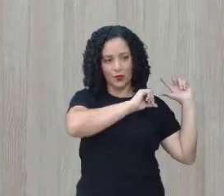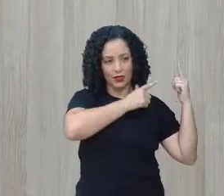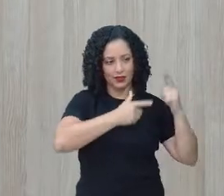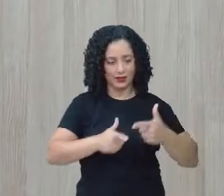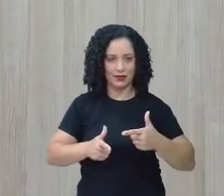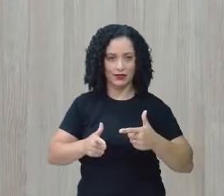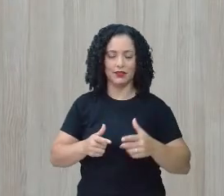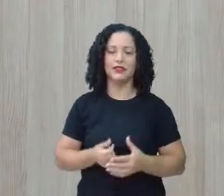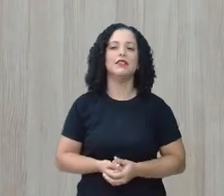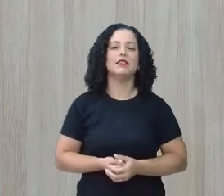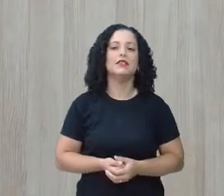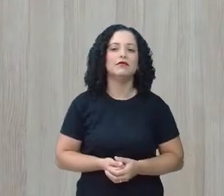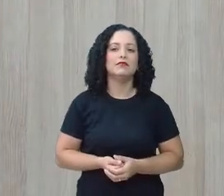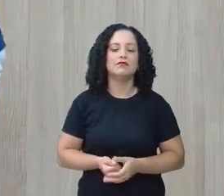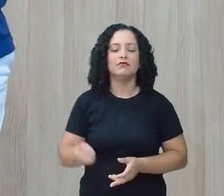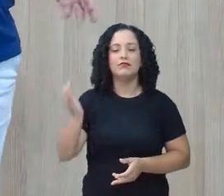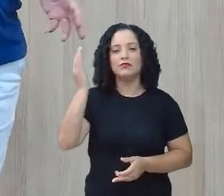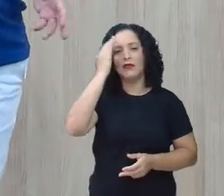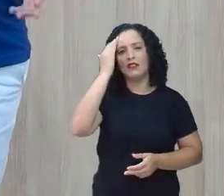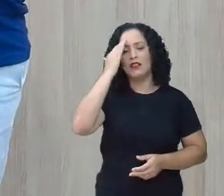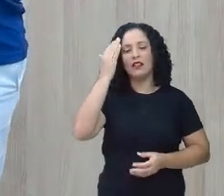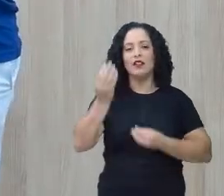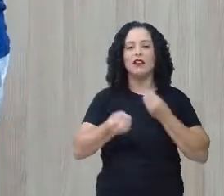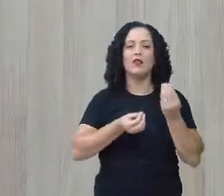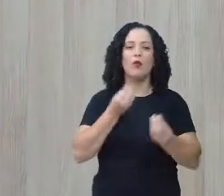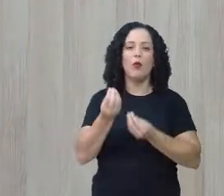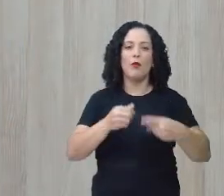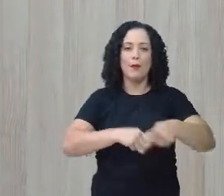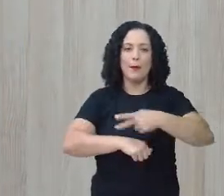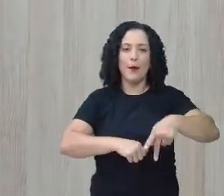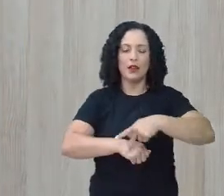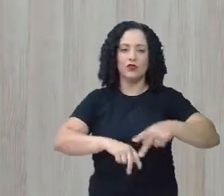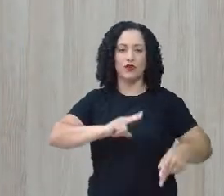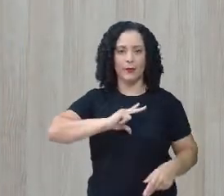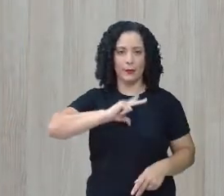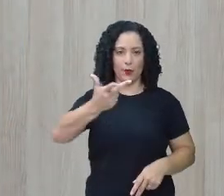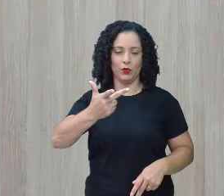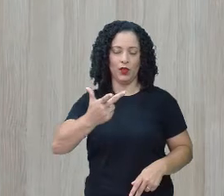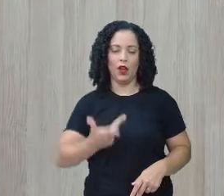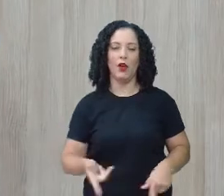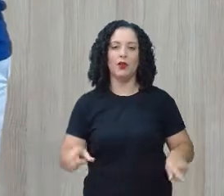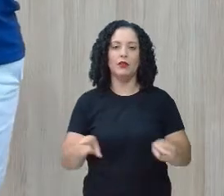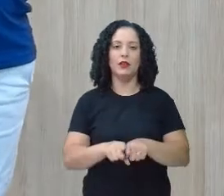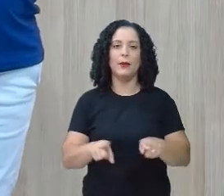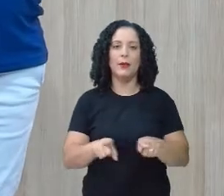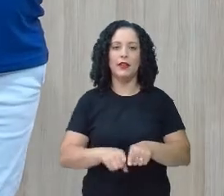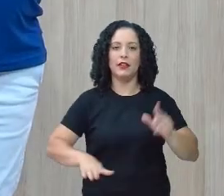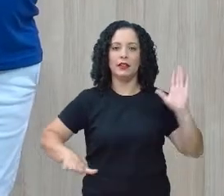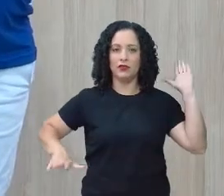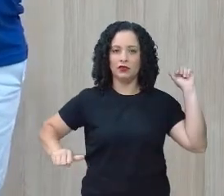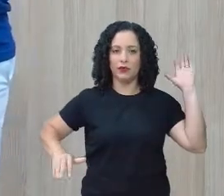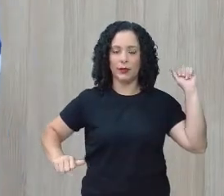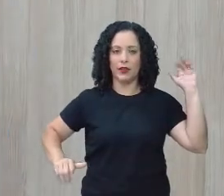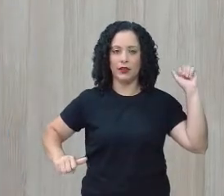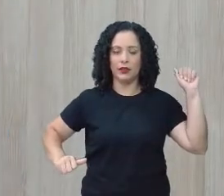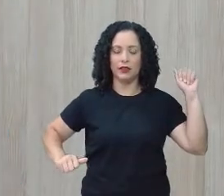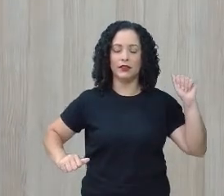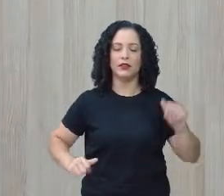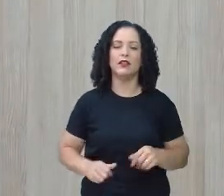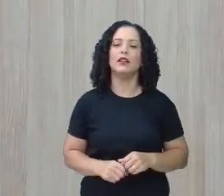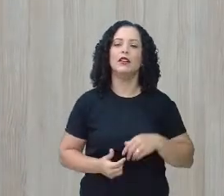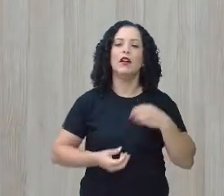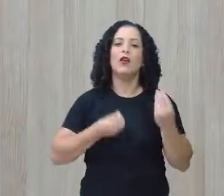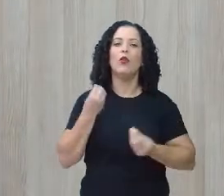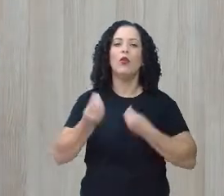tentar entender como é que países como Portugal e Espanha, por exemplo, eles iniciaram, né, o processo, né,